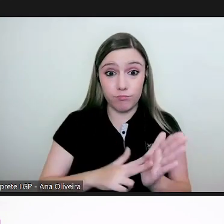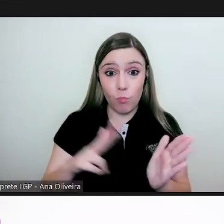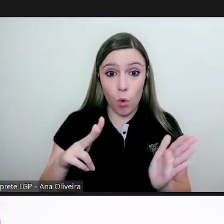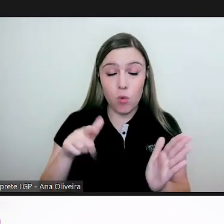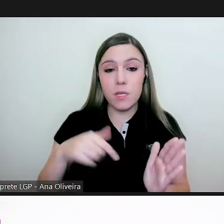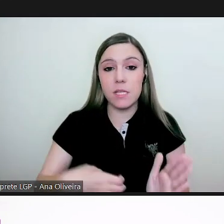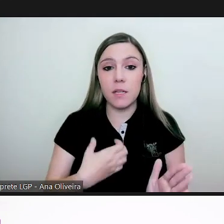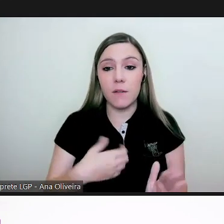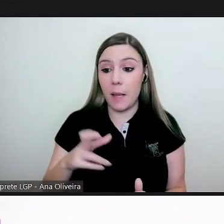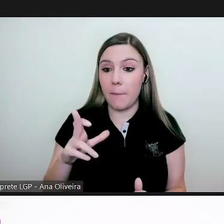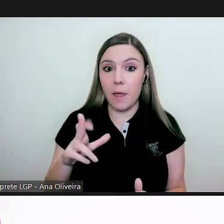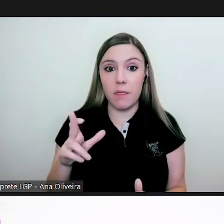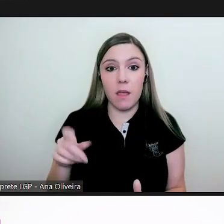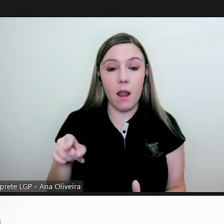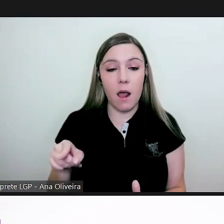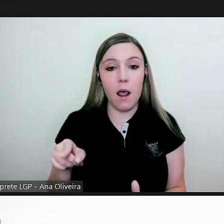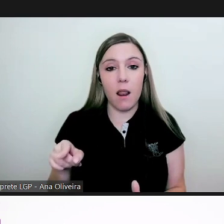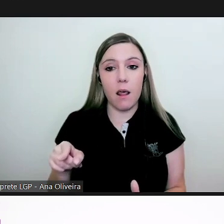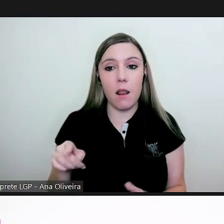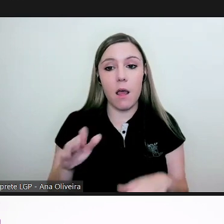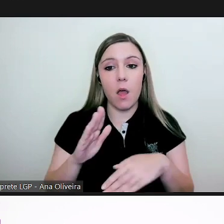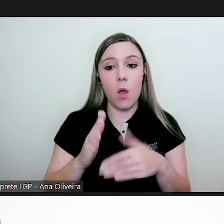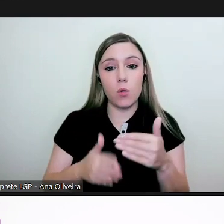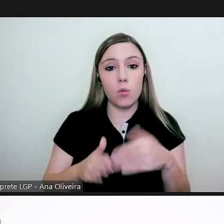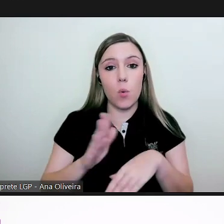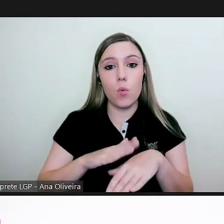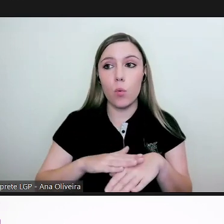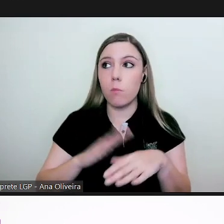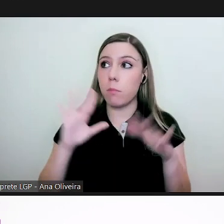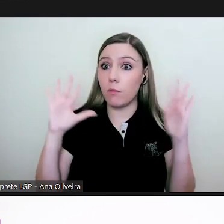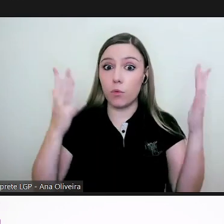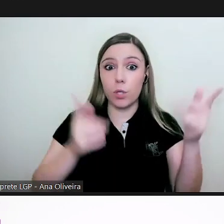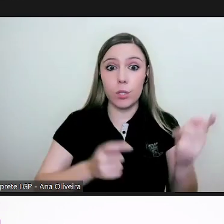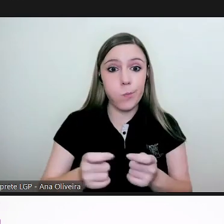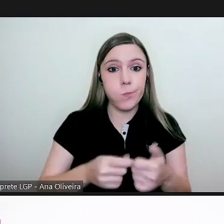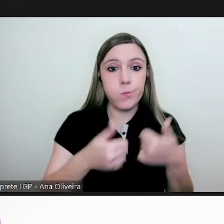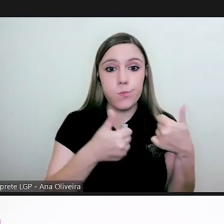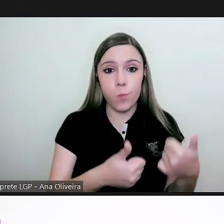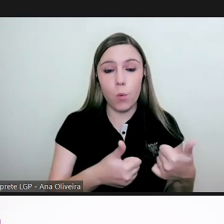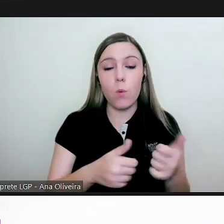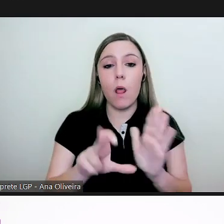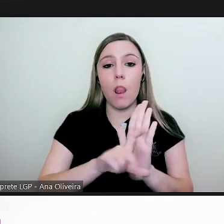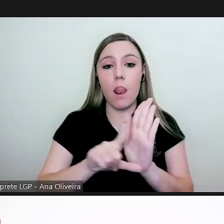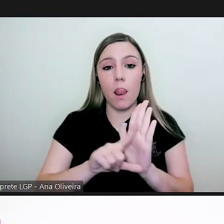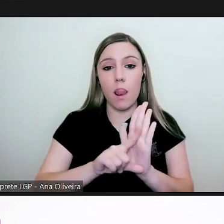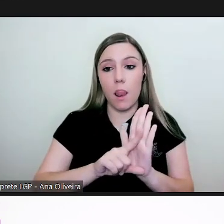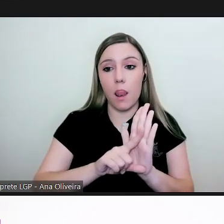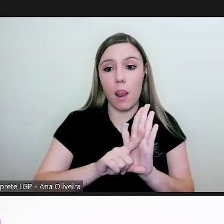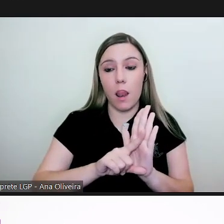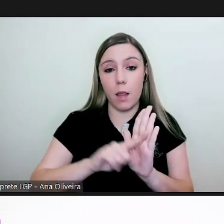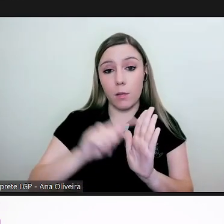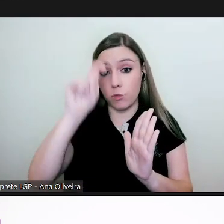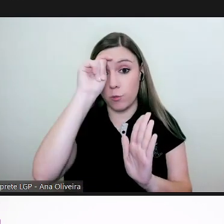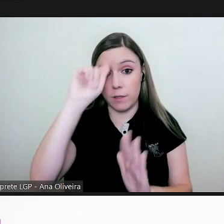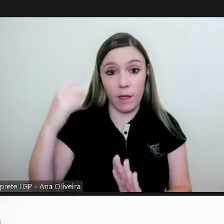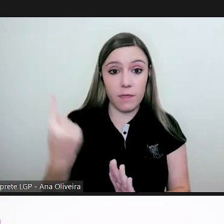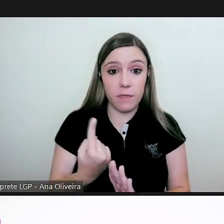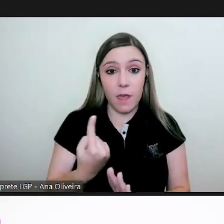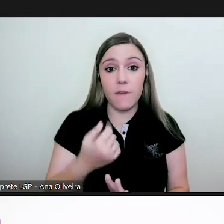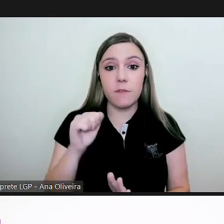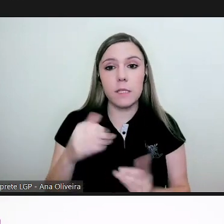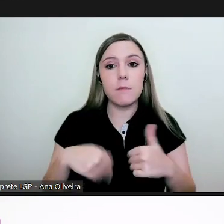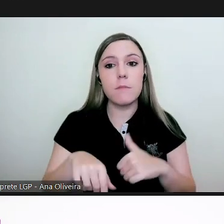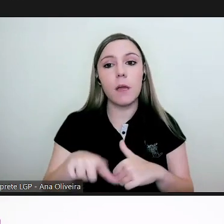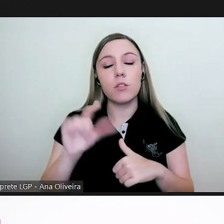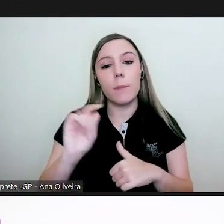essa madeira resultou de boa gestão florestal, portanto tem que se cumprir a lei em primeiro lugar, mas depois tem que se cumprir todo um